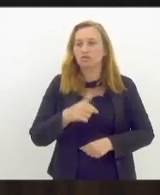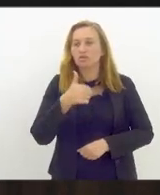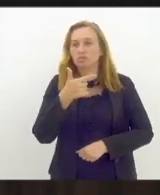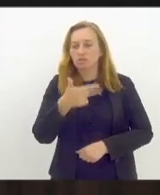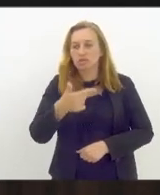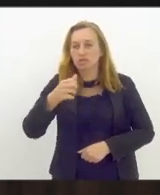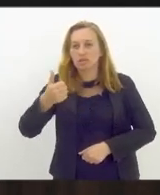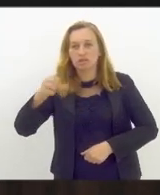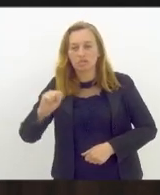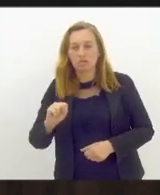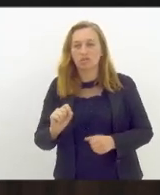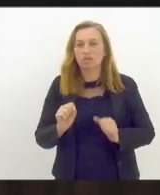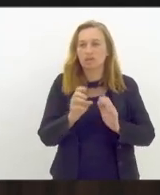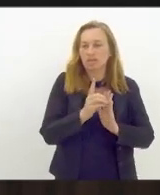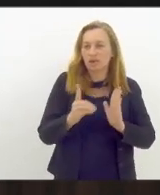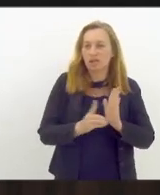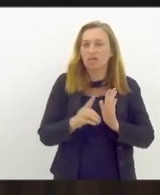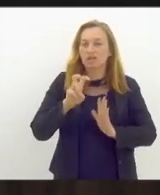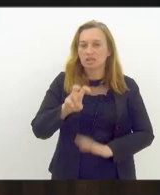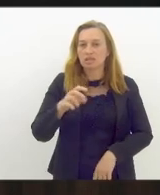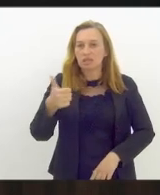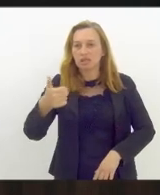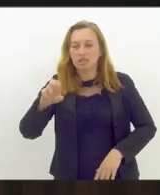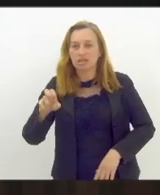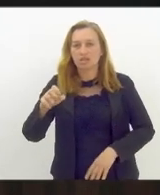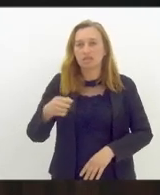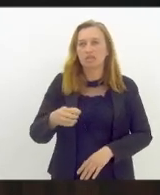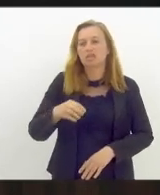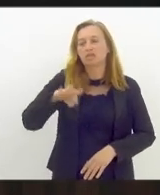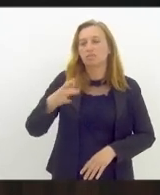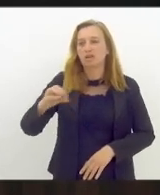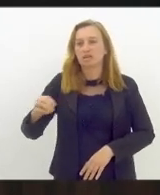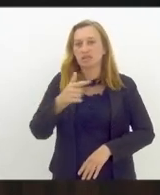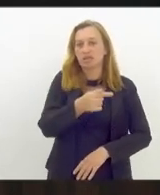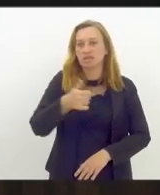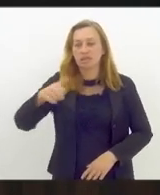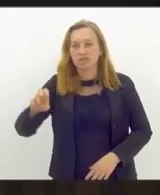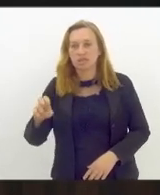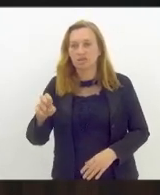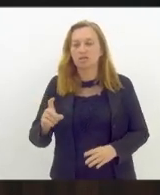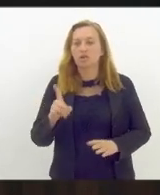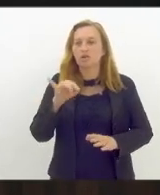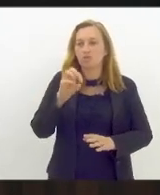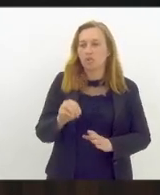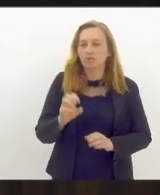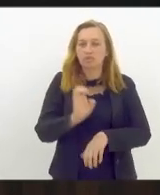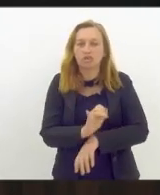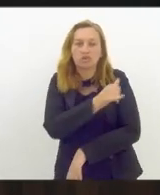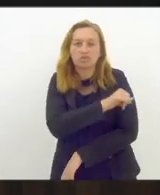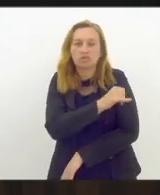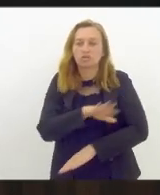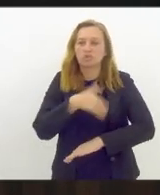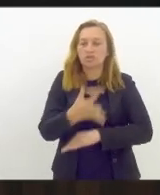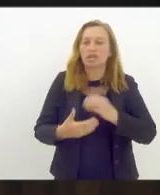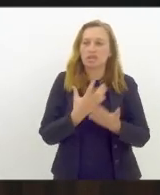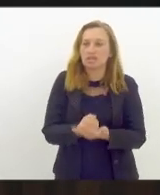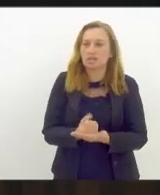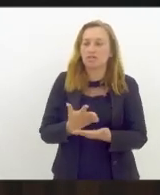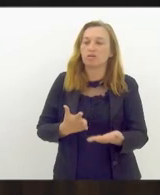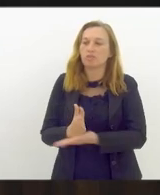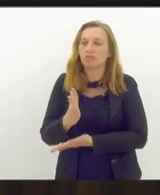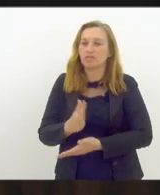Decreto-Lei 5, de 15 de março de 75, que institui o Código Tributário do Estado do Rio de Janeiro. Senhores que aprovam, permaneçam como